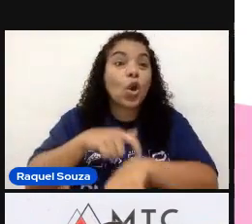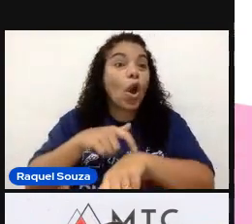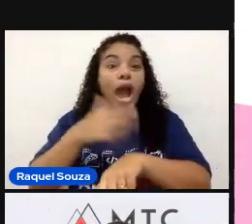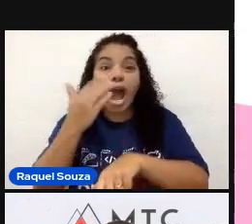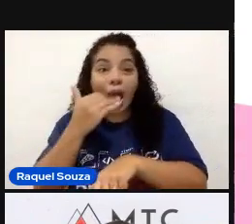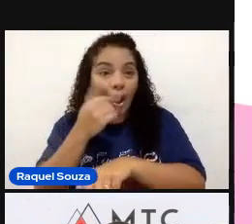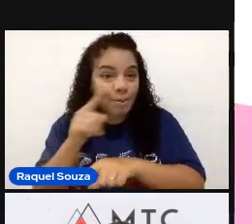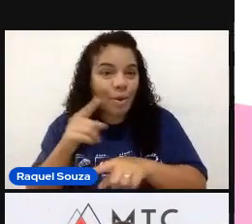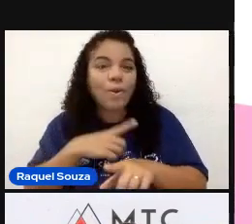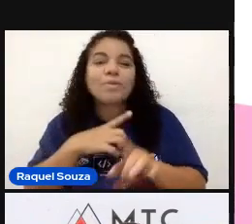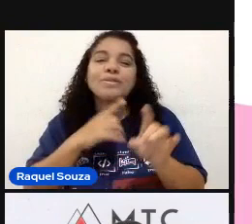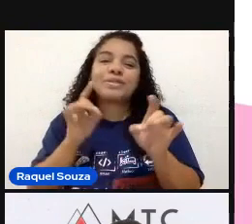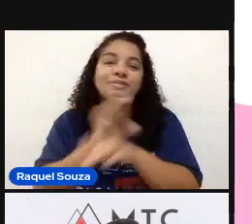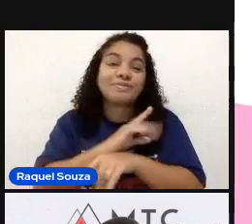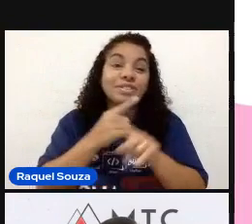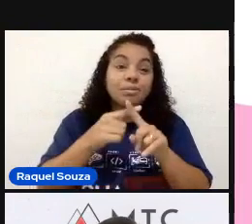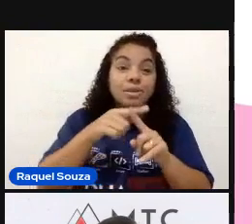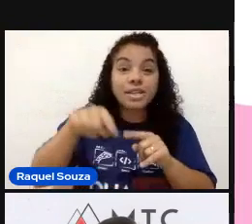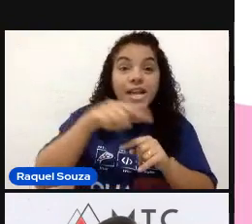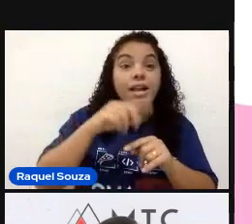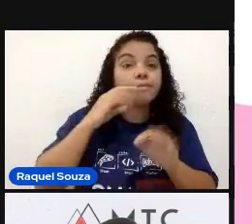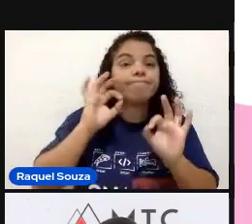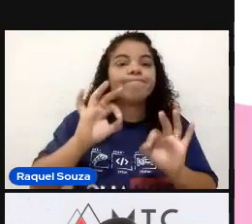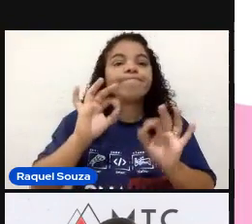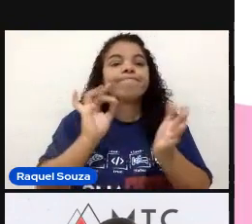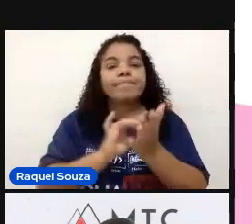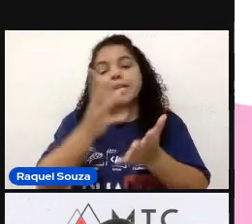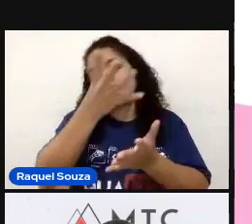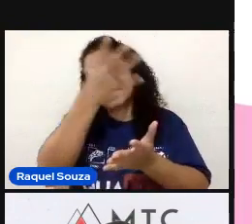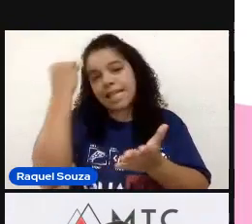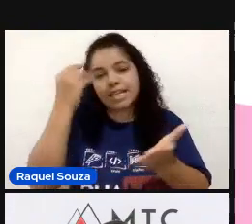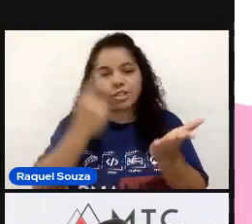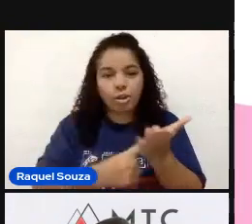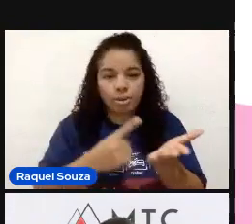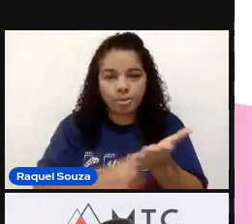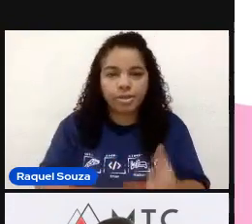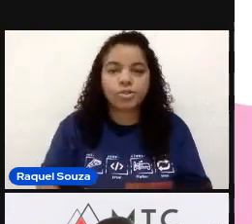eu larguei, porque realmente acaba esquecendo dos compromissos.